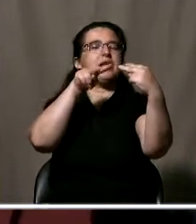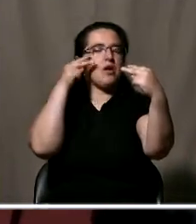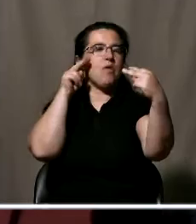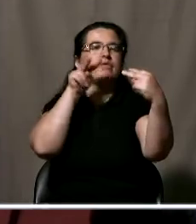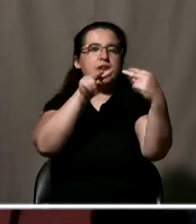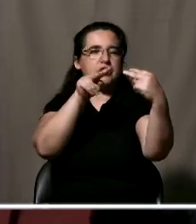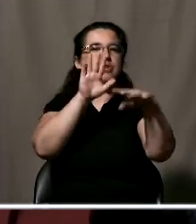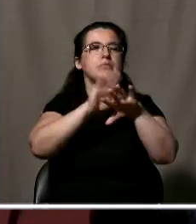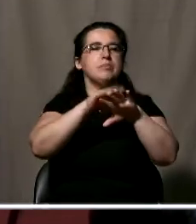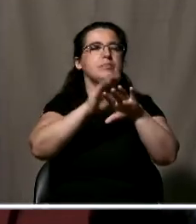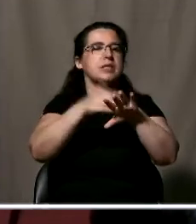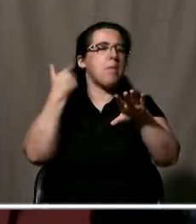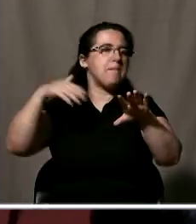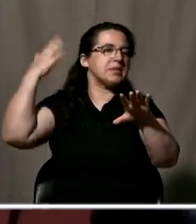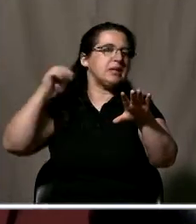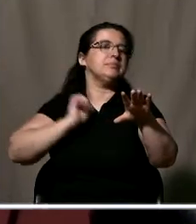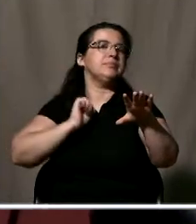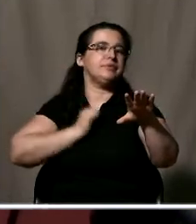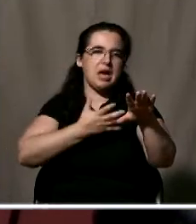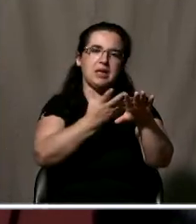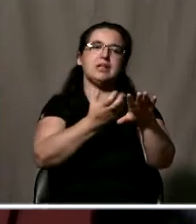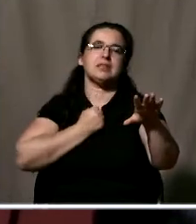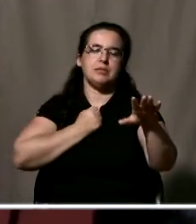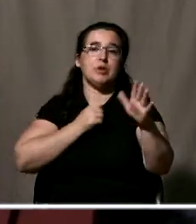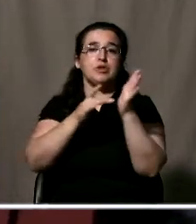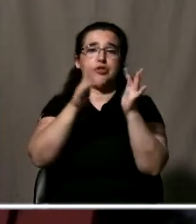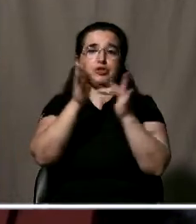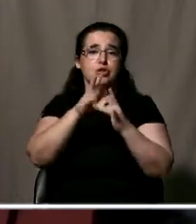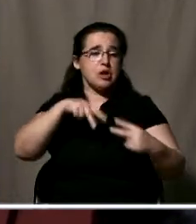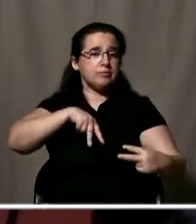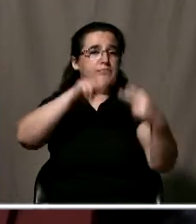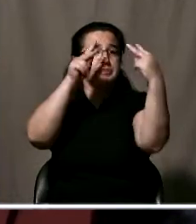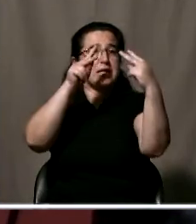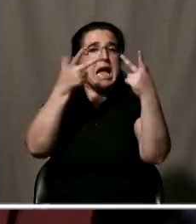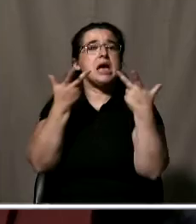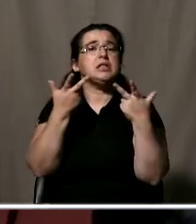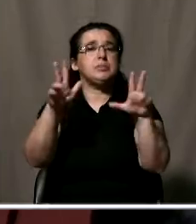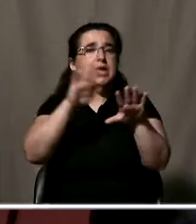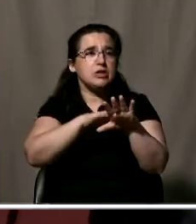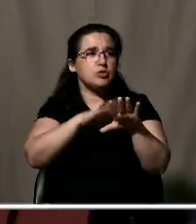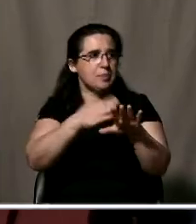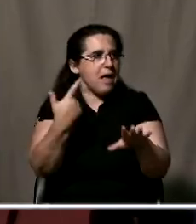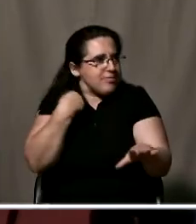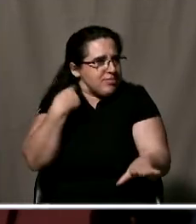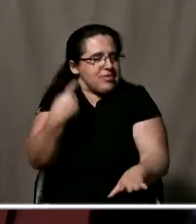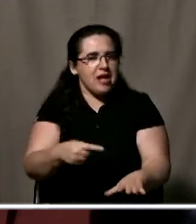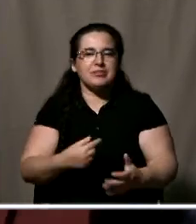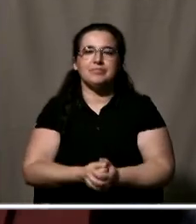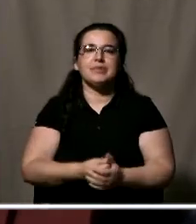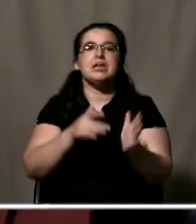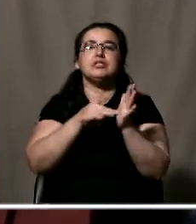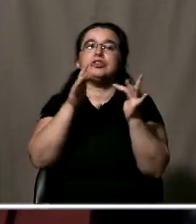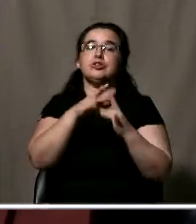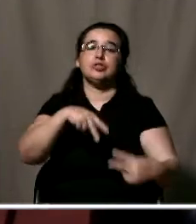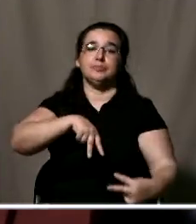passado. Looking to Jesus, I find freedom from guilt. Quando olho para Jesus, eu vejo a liberdade da culpa. Looking to Jesus, olhando para Jesus,